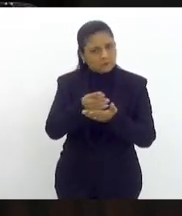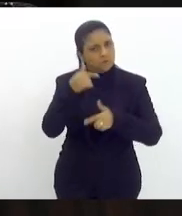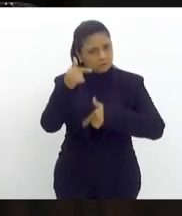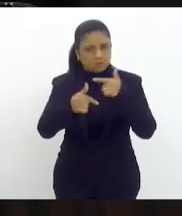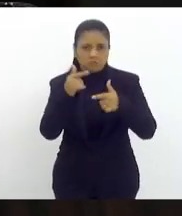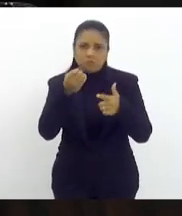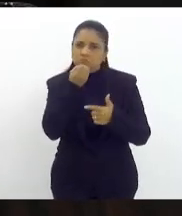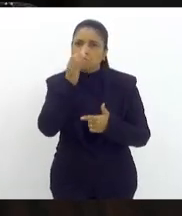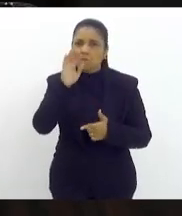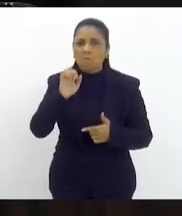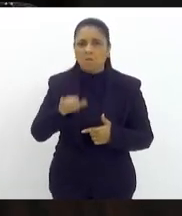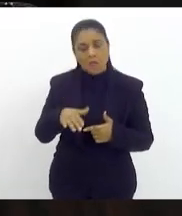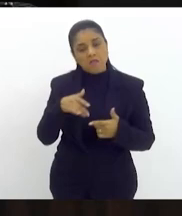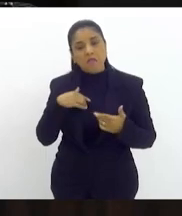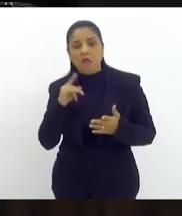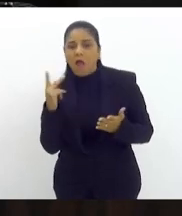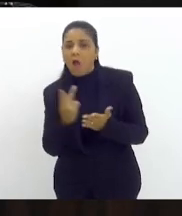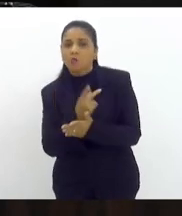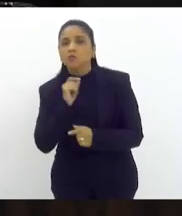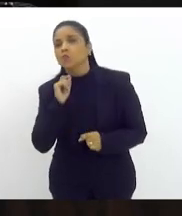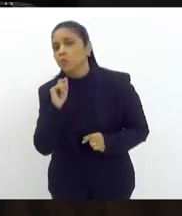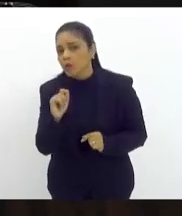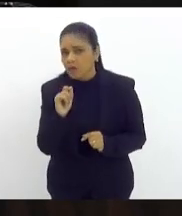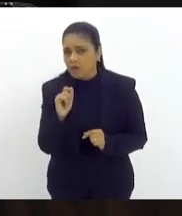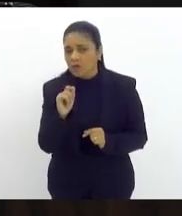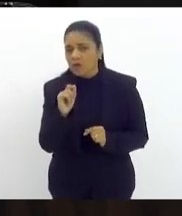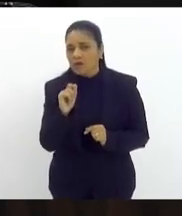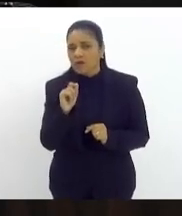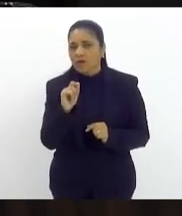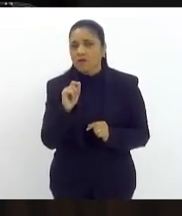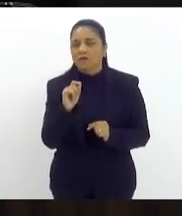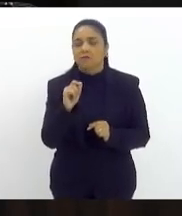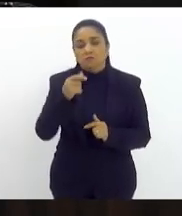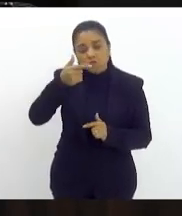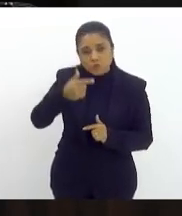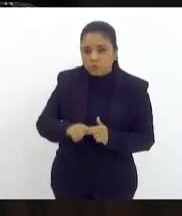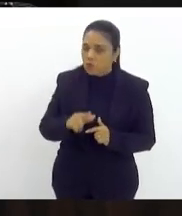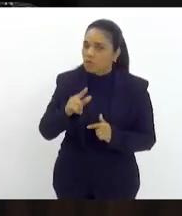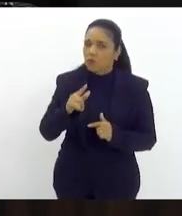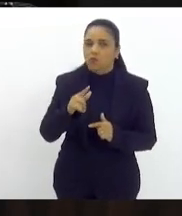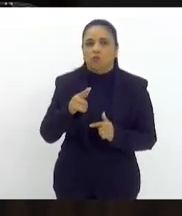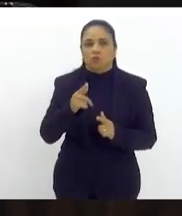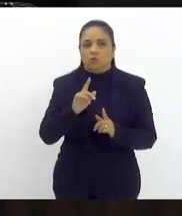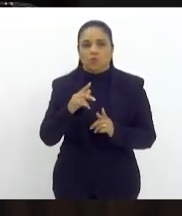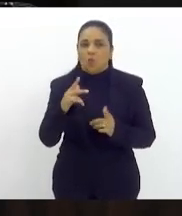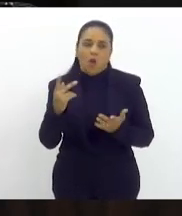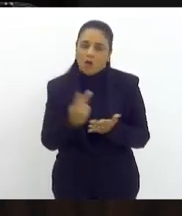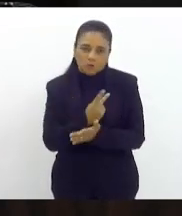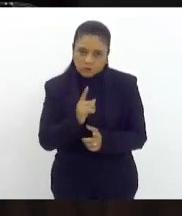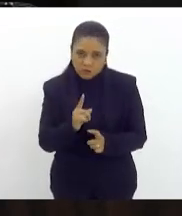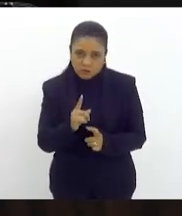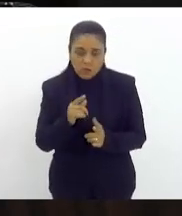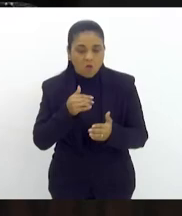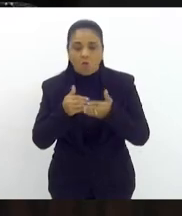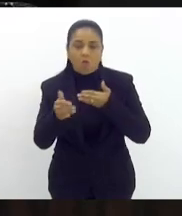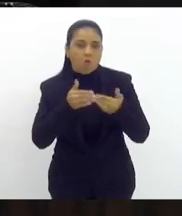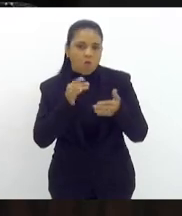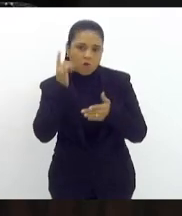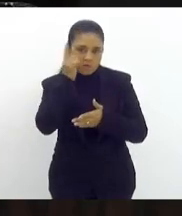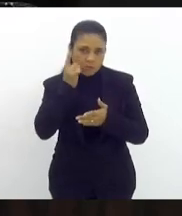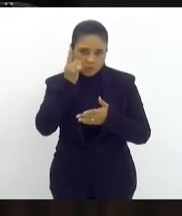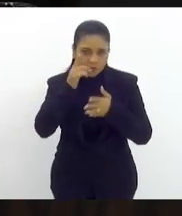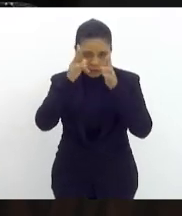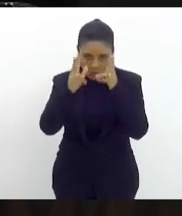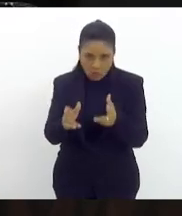gente tem que ver só apurar o que aconteceu, e que não possa acontecer de novo, não só contigo, com qualquer parlamentar, que os direitos são